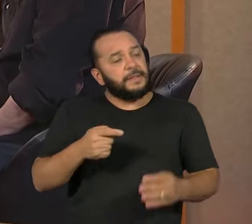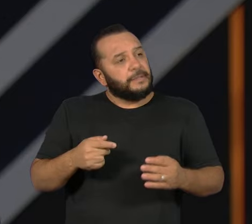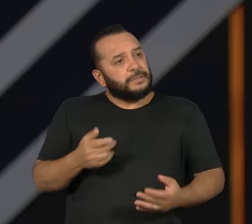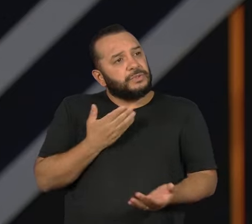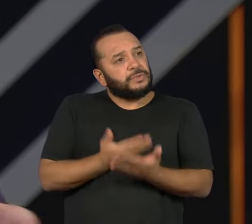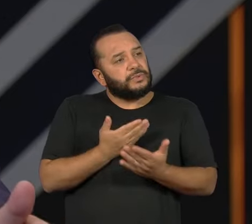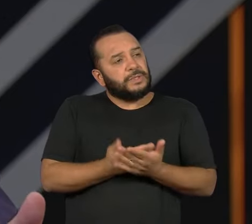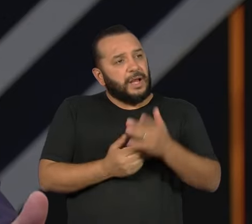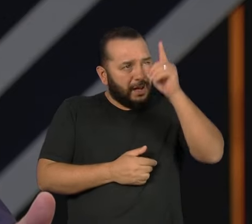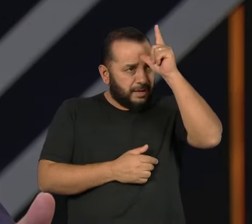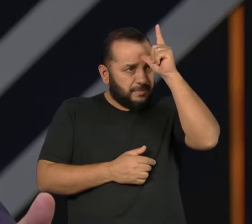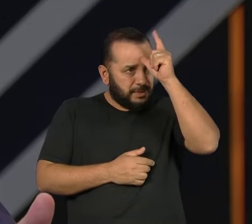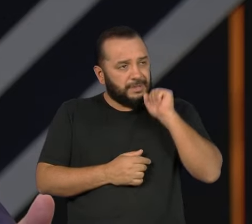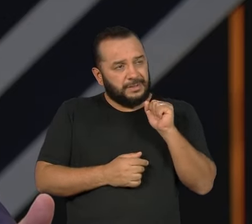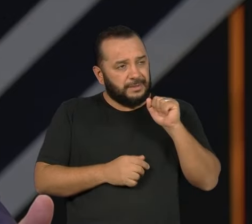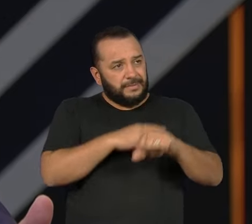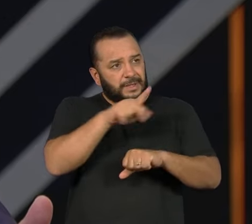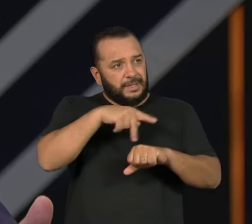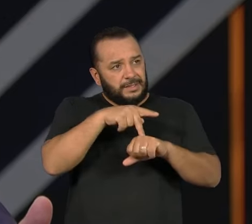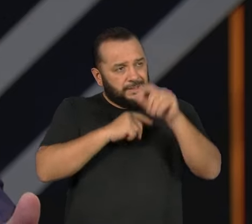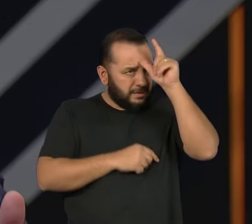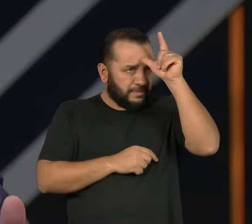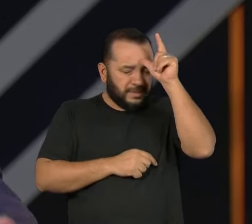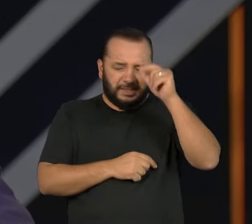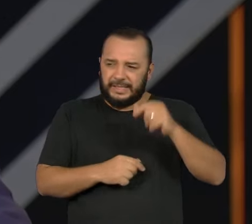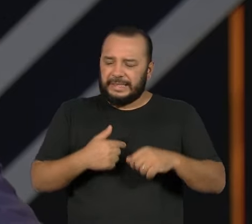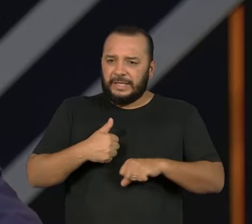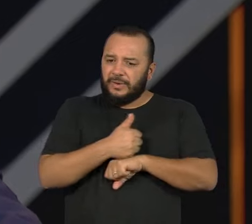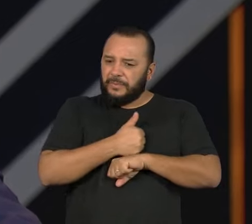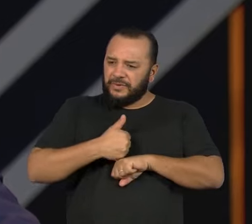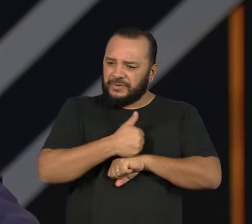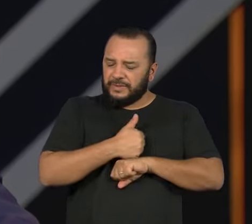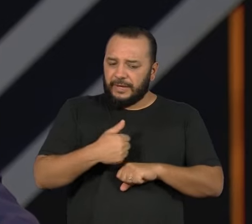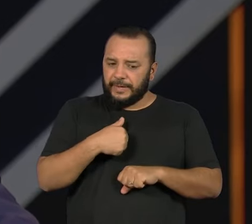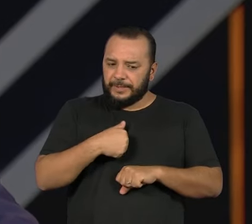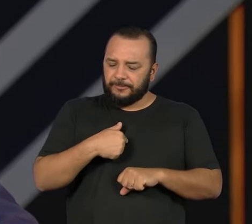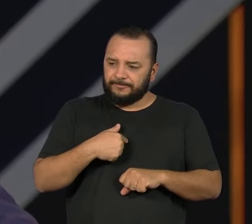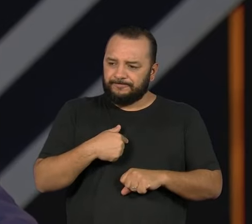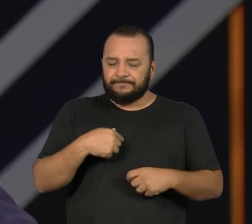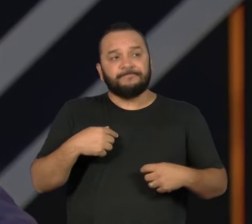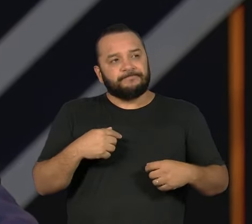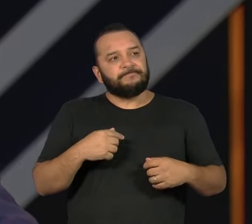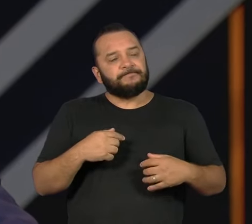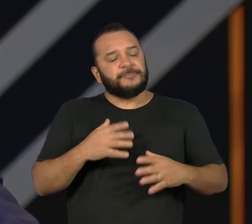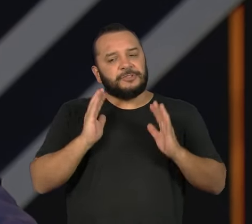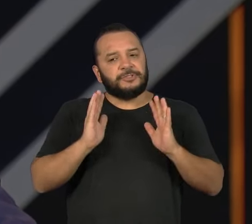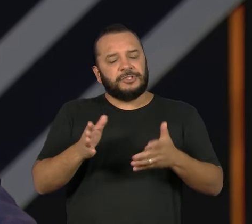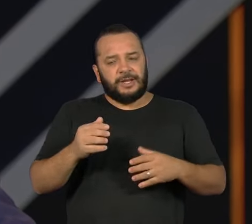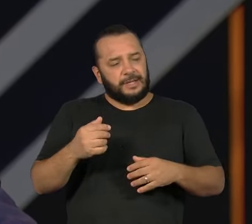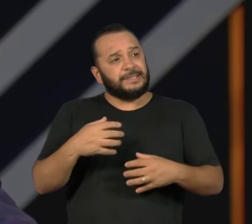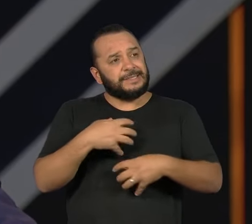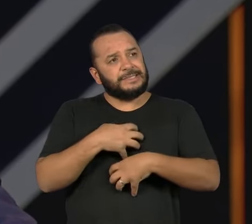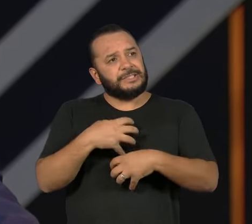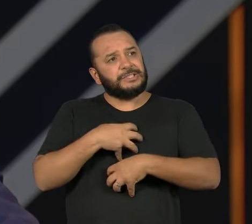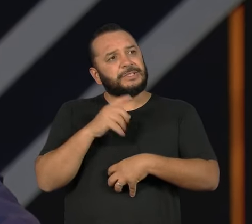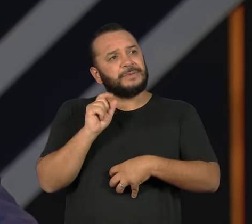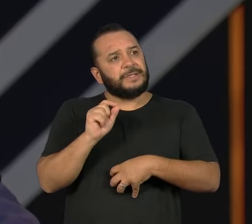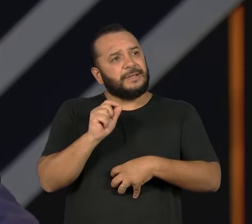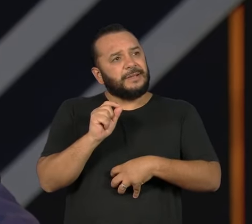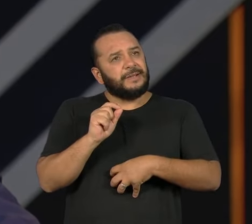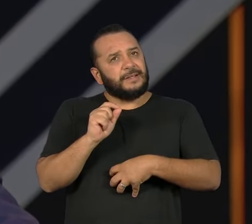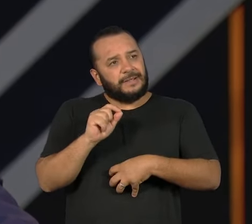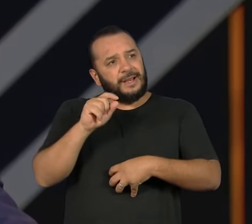Alemanha. E essa coisa de eu ter me profissionalizado muito cedo me deu uma coisa que também é um patrimônio que eu tenho, que eu tinha e continuo tendo, que é